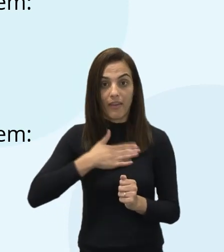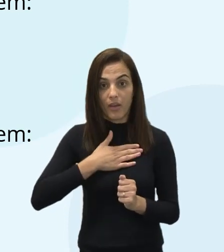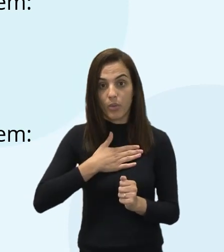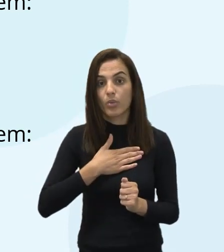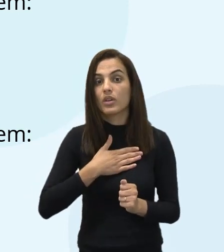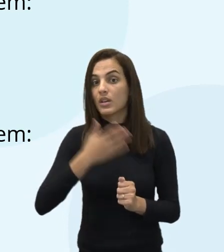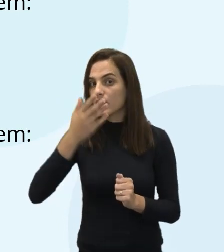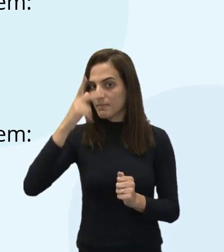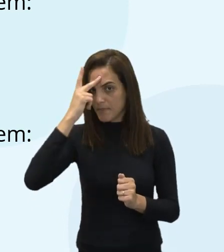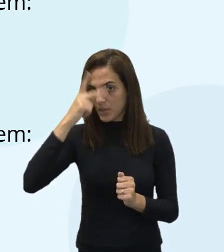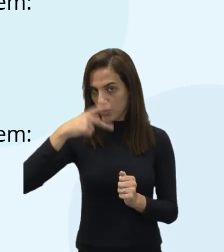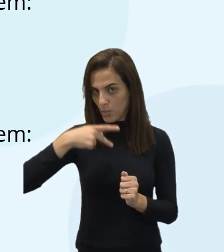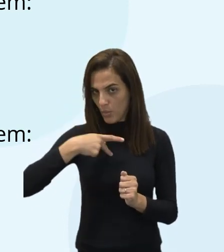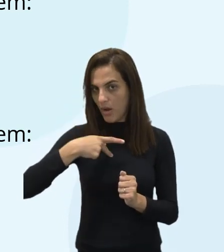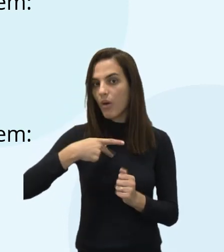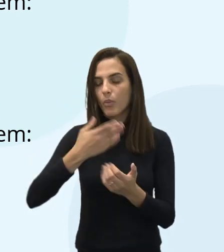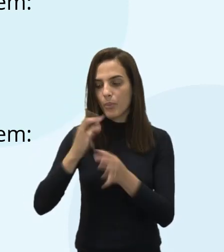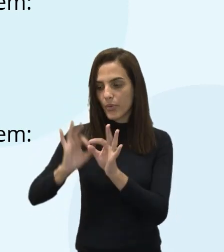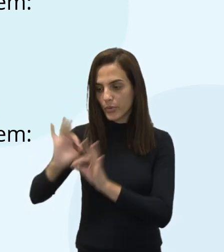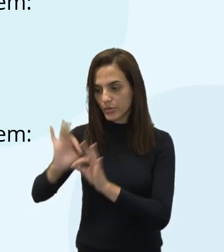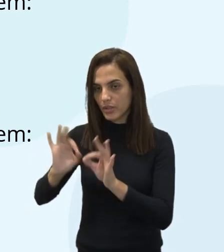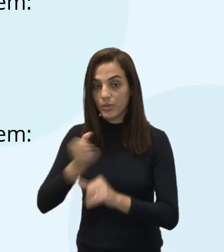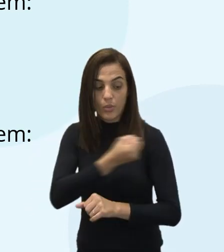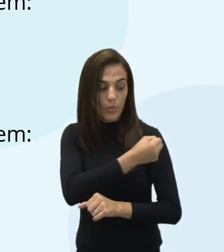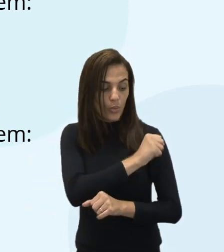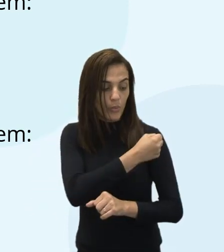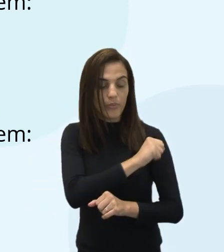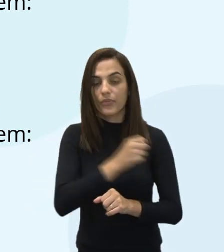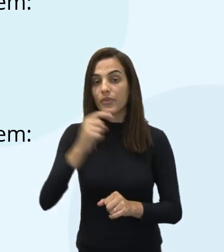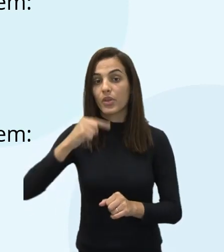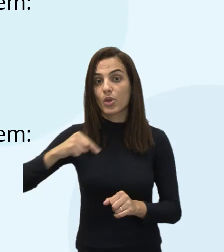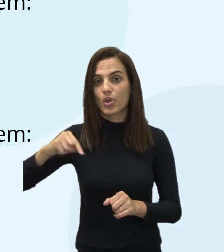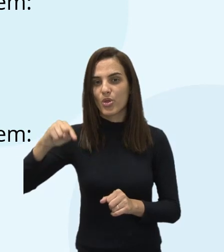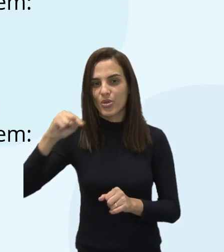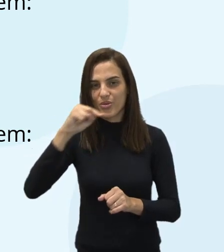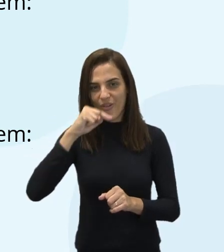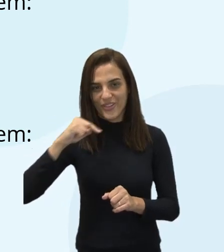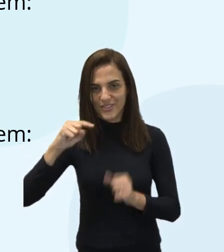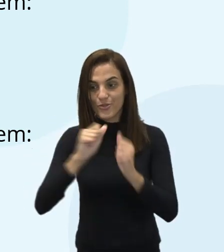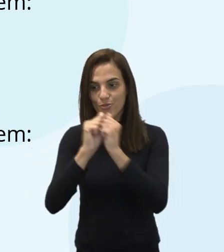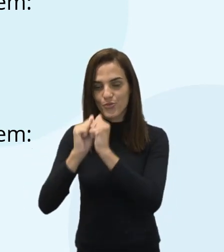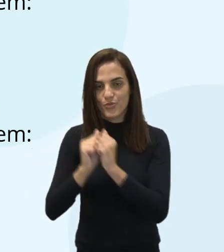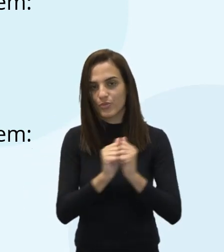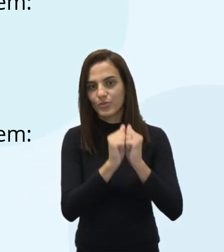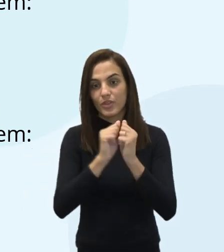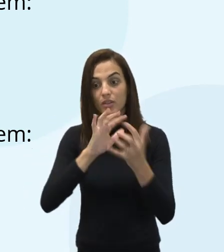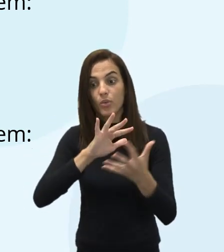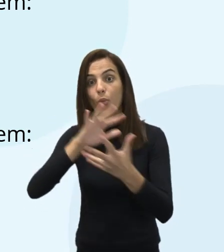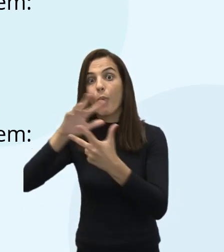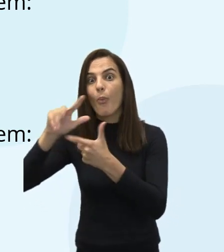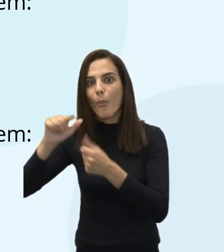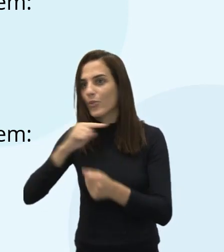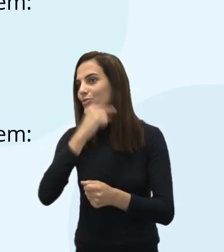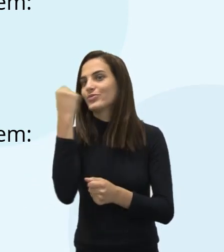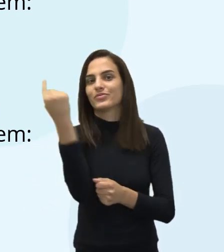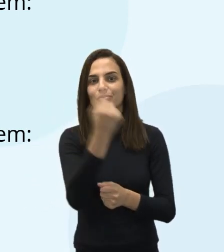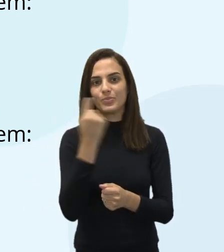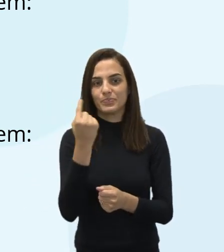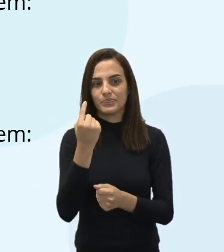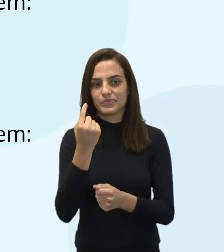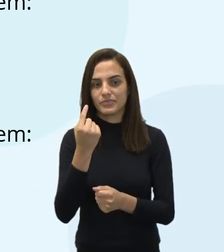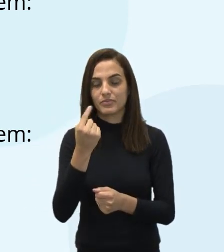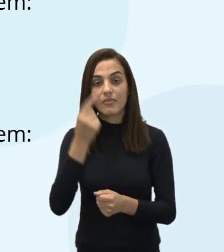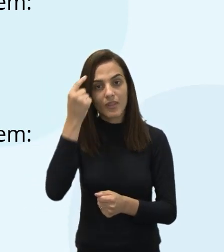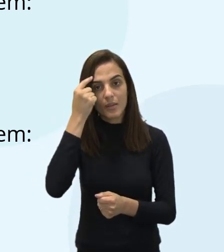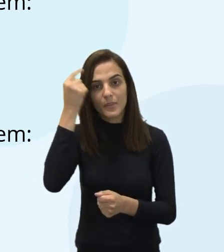próprios projetos. E no oitavo ano é eu, nós, que estamos aqui juntos, e o mundo inteiro, né? E aí vamos